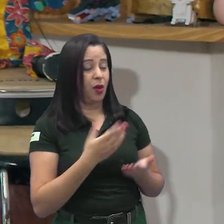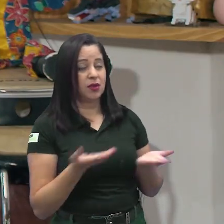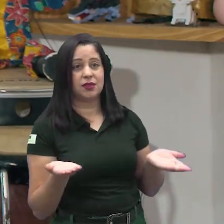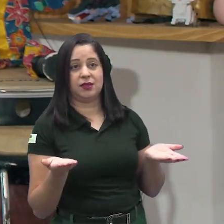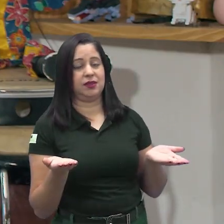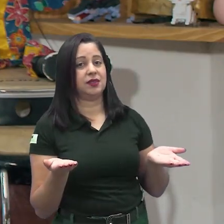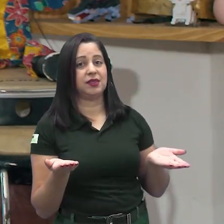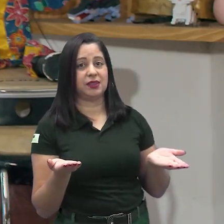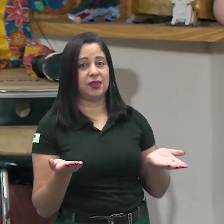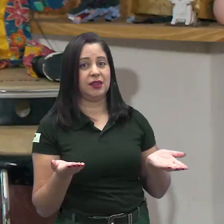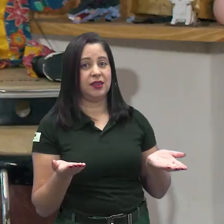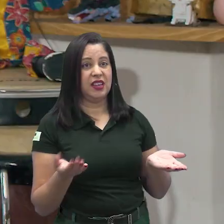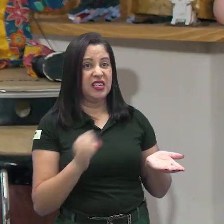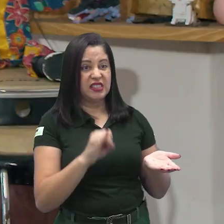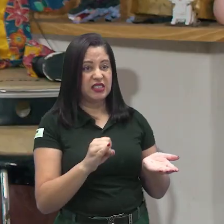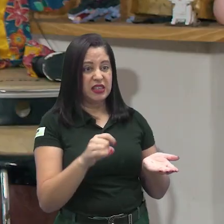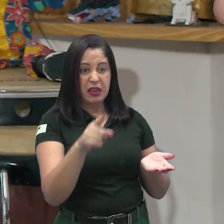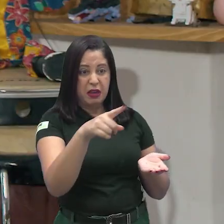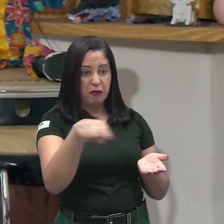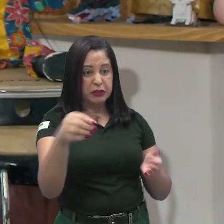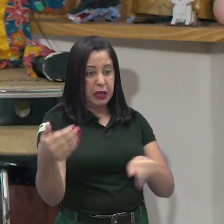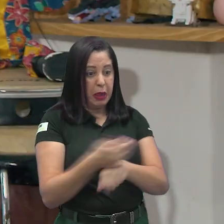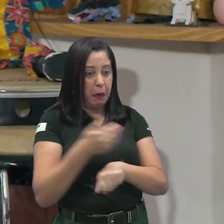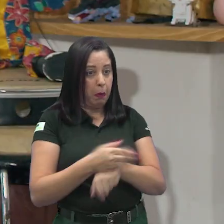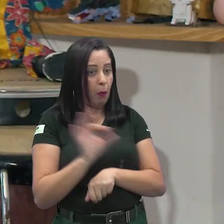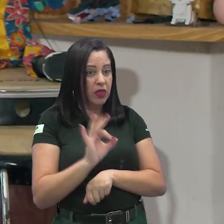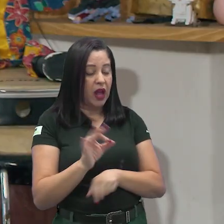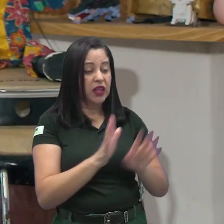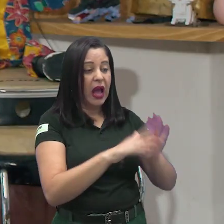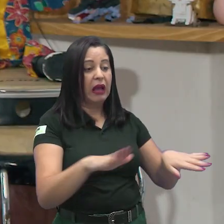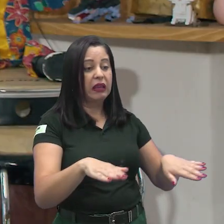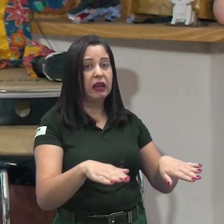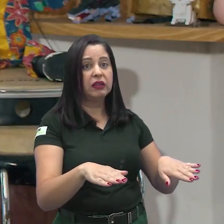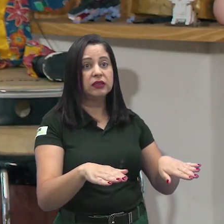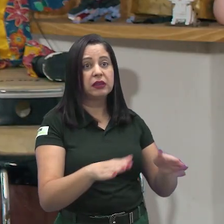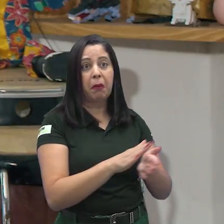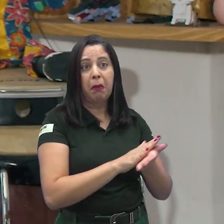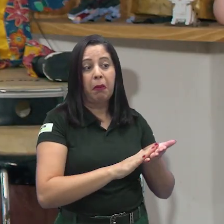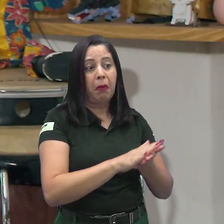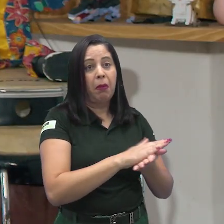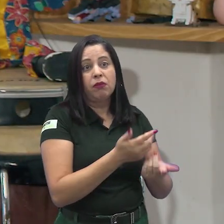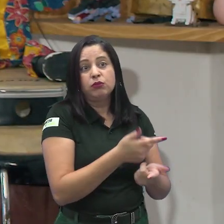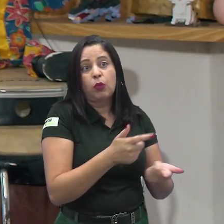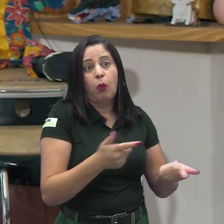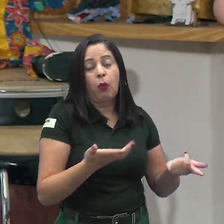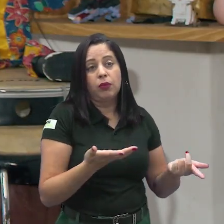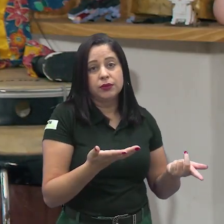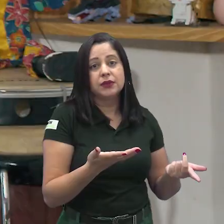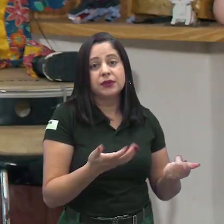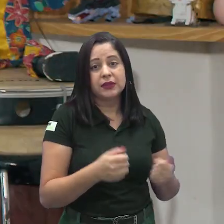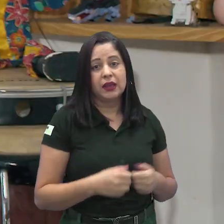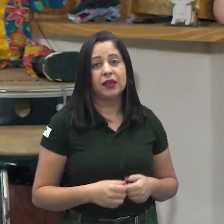né? Nossas crianças não teriam nada, né? Então, isso é um